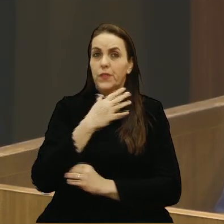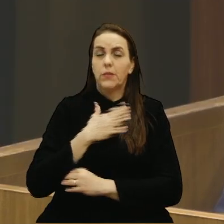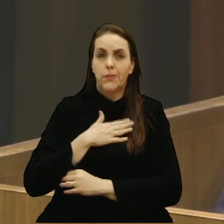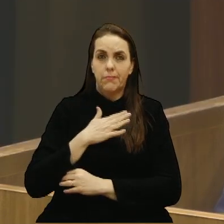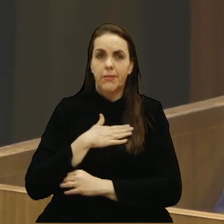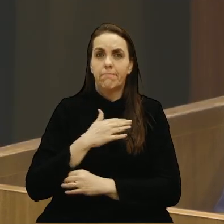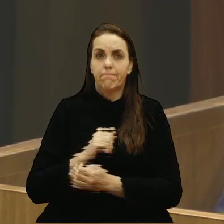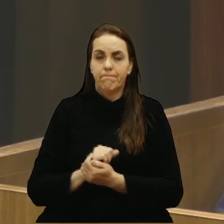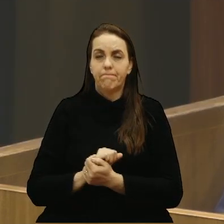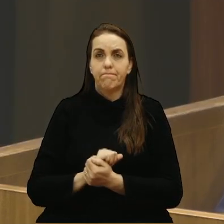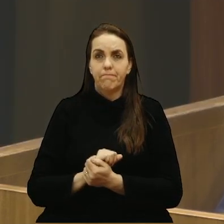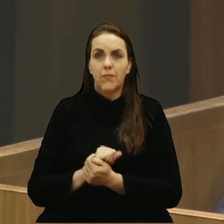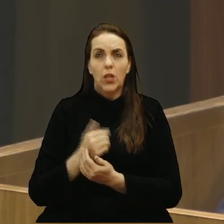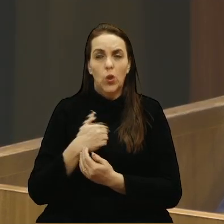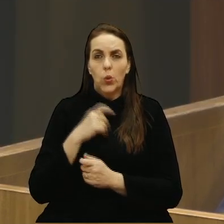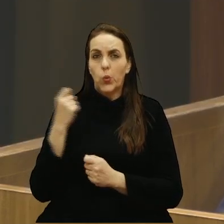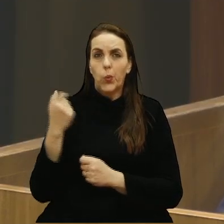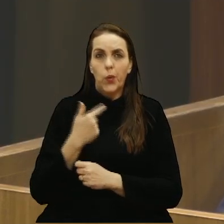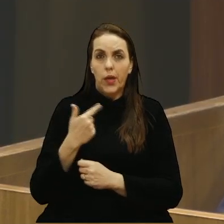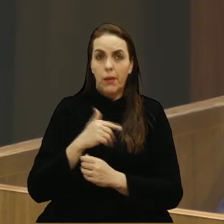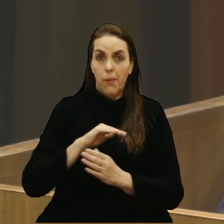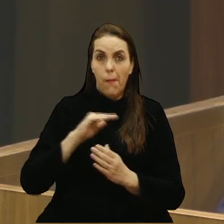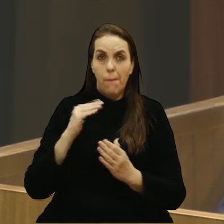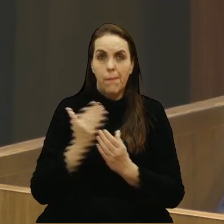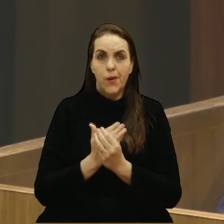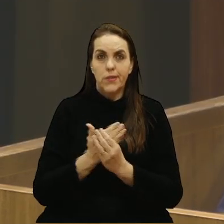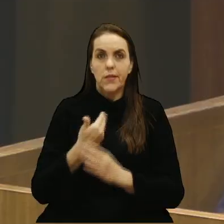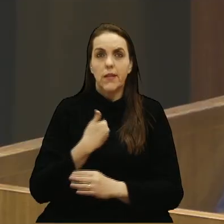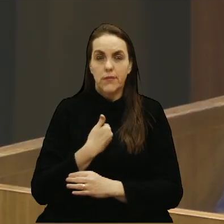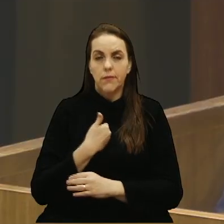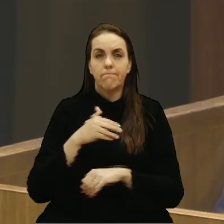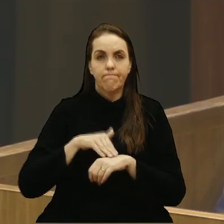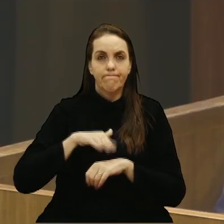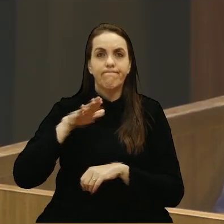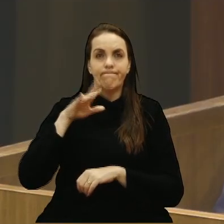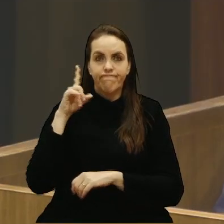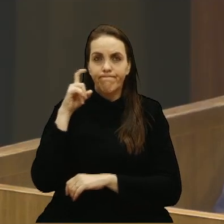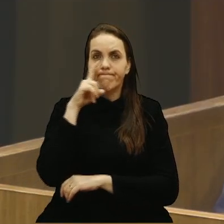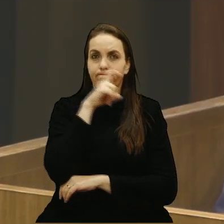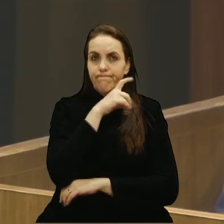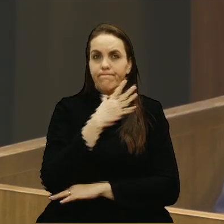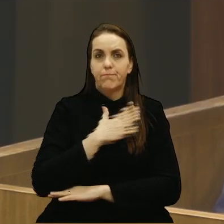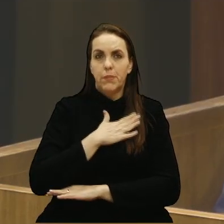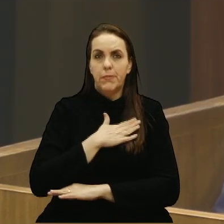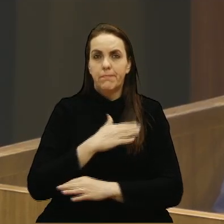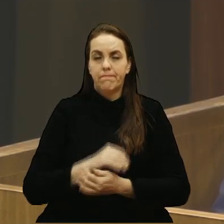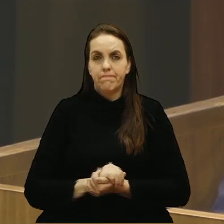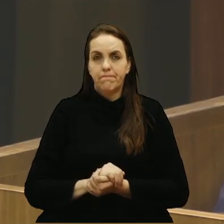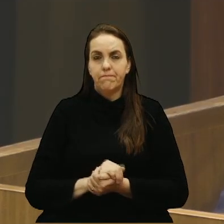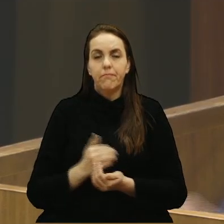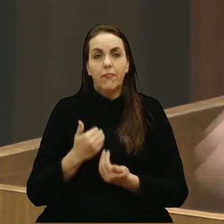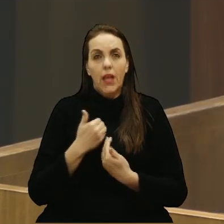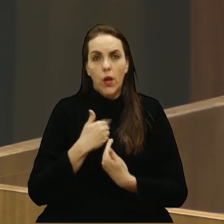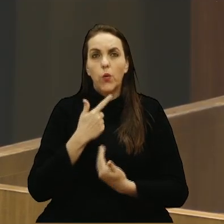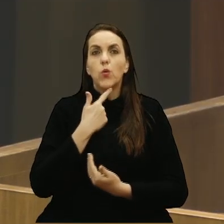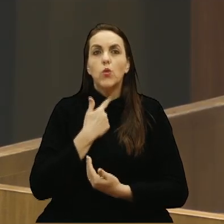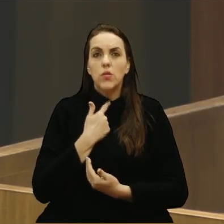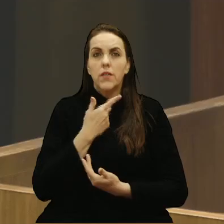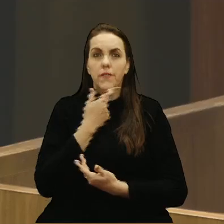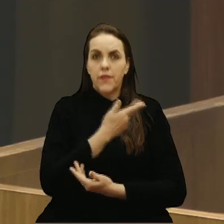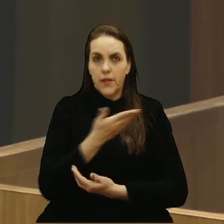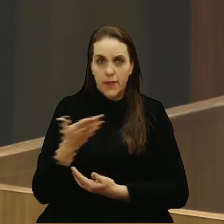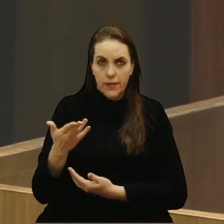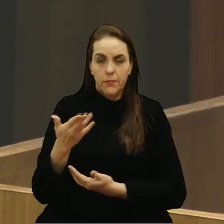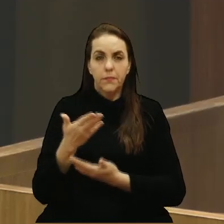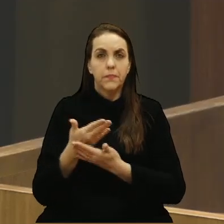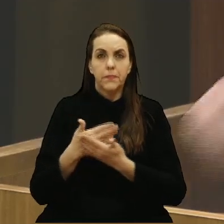caro para mim do que me custou esse processo. Muito mais caro. E eu gostaria de dizer para aqueles e